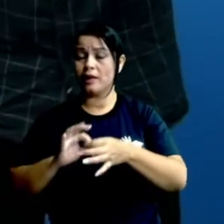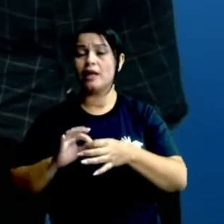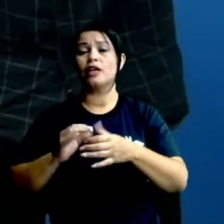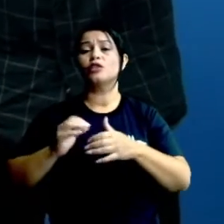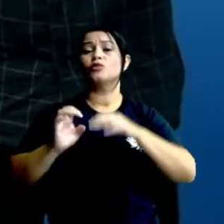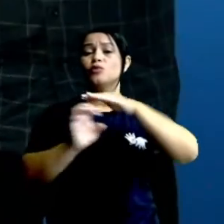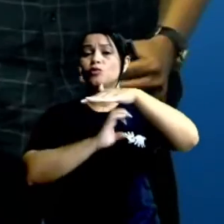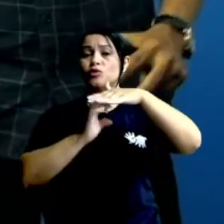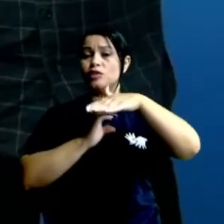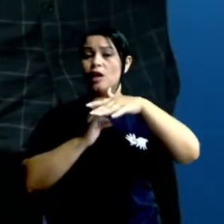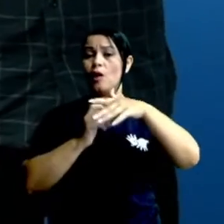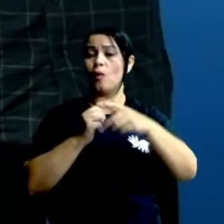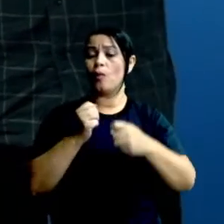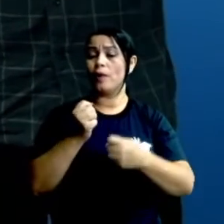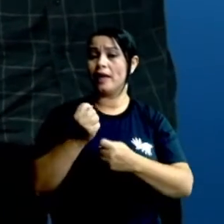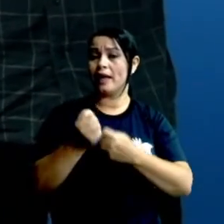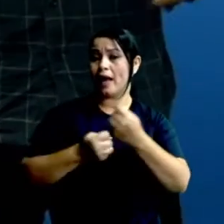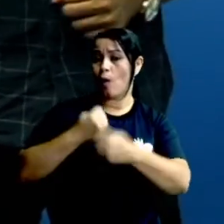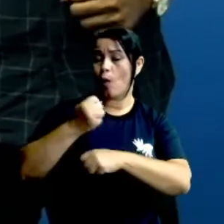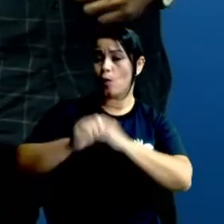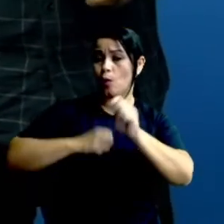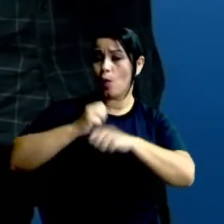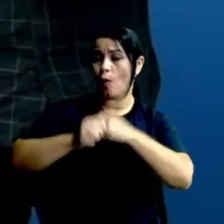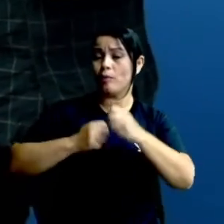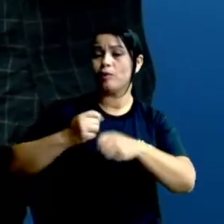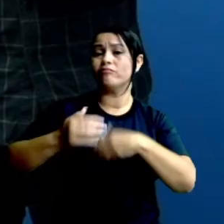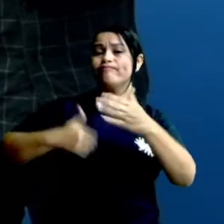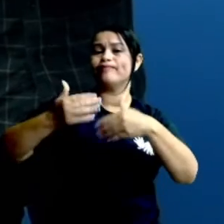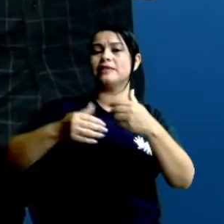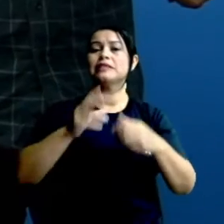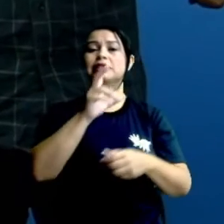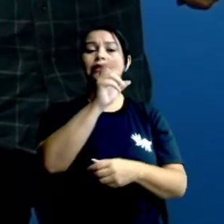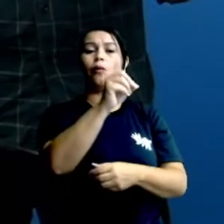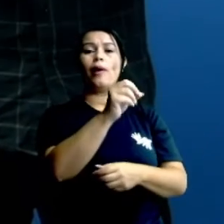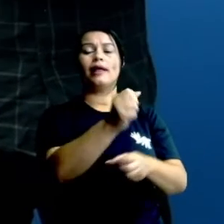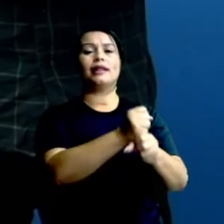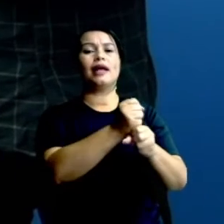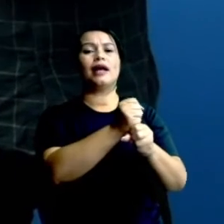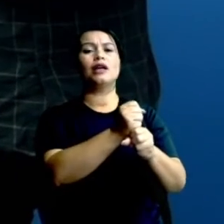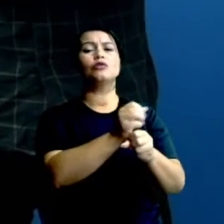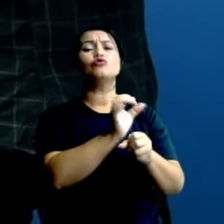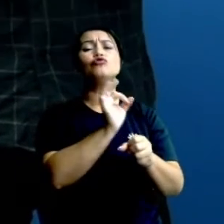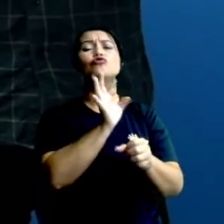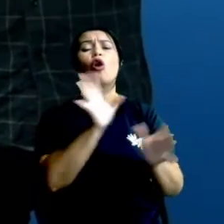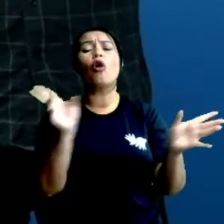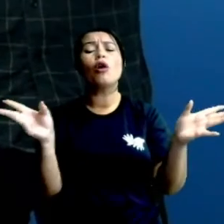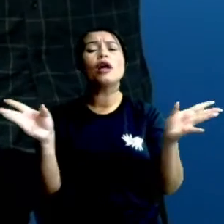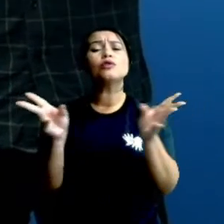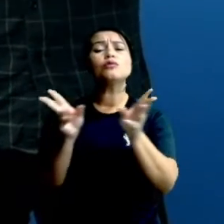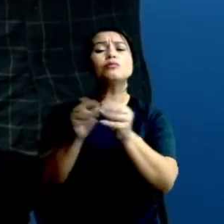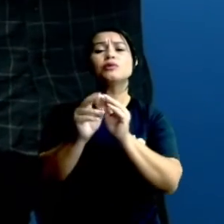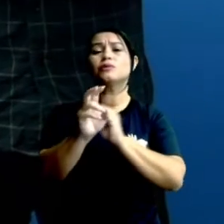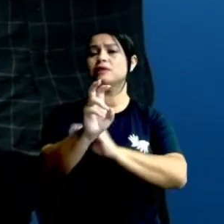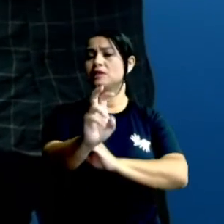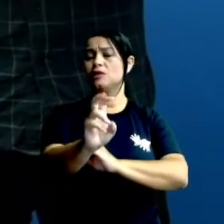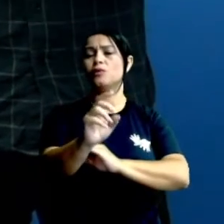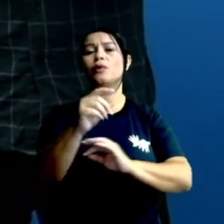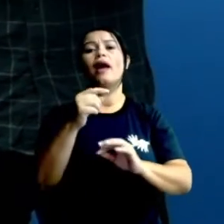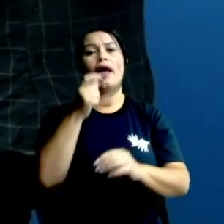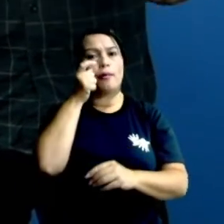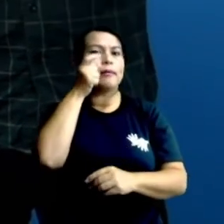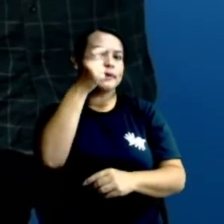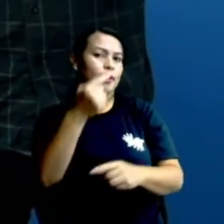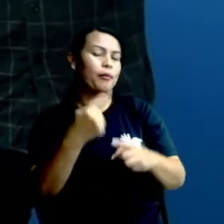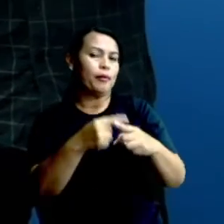contexto de desenvolvimento econômico, 50 anos em apenas 5, tá? Essa realmente era uma ambição, porque naquele contexto o Brasil